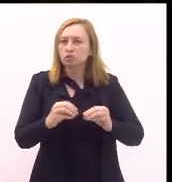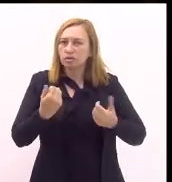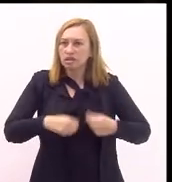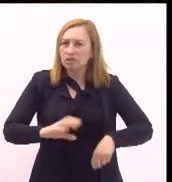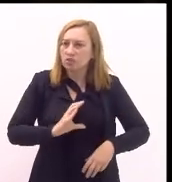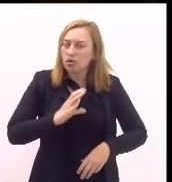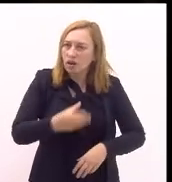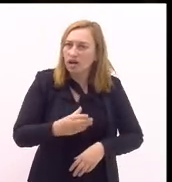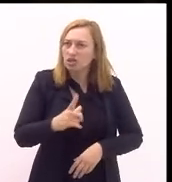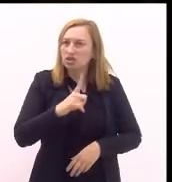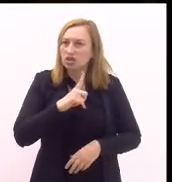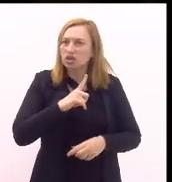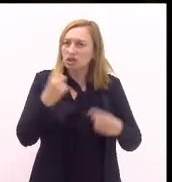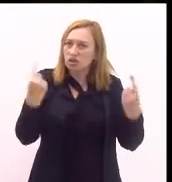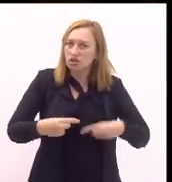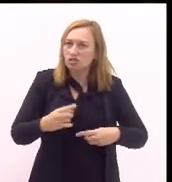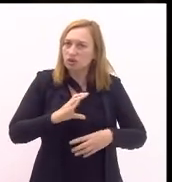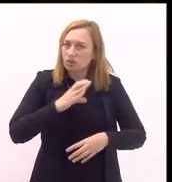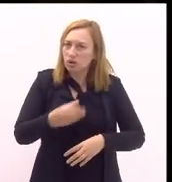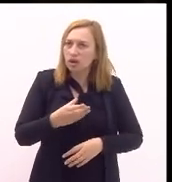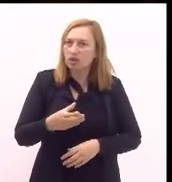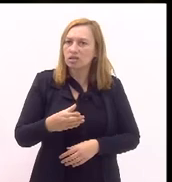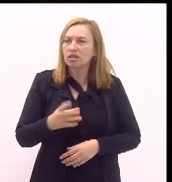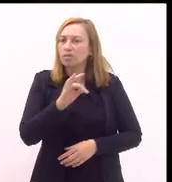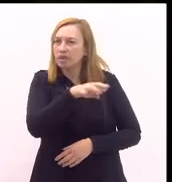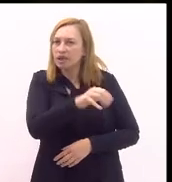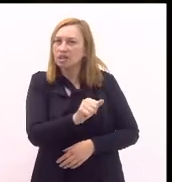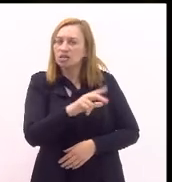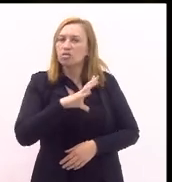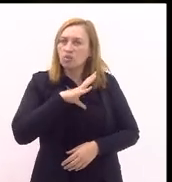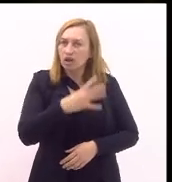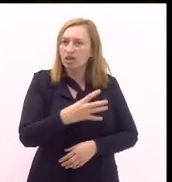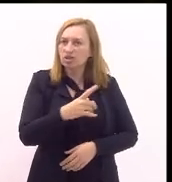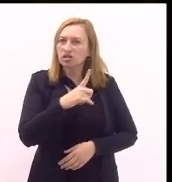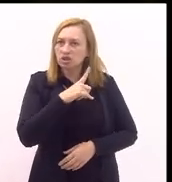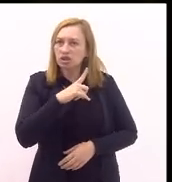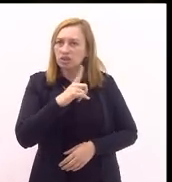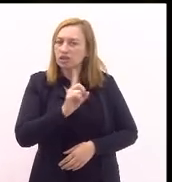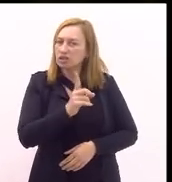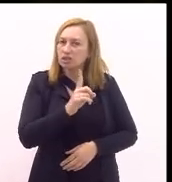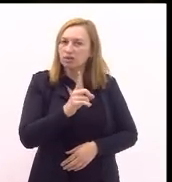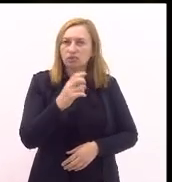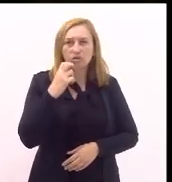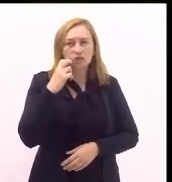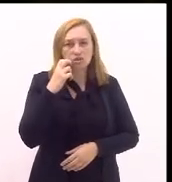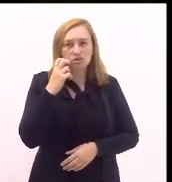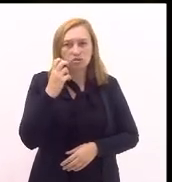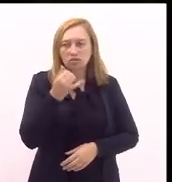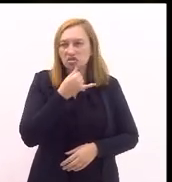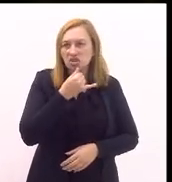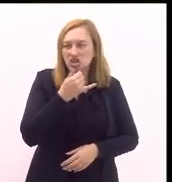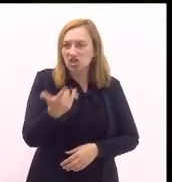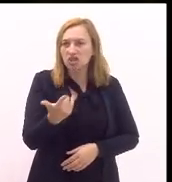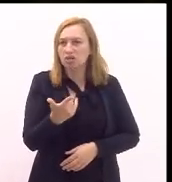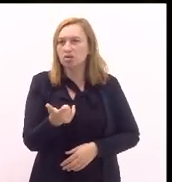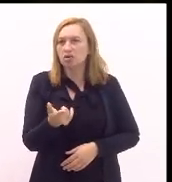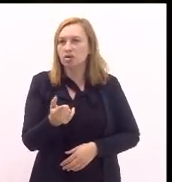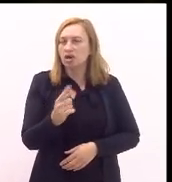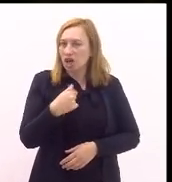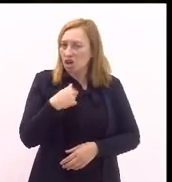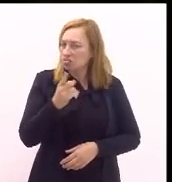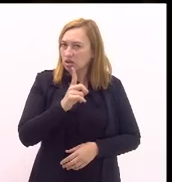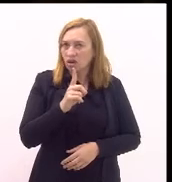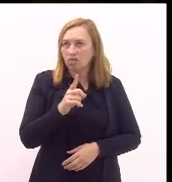ter coragem quando desafio é grande tem que ter coragem porque Benedita teve coragem não se abateu não se entregou e eu não vou me